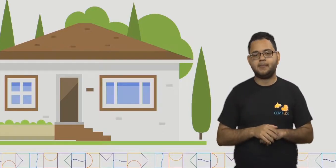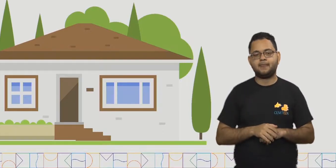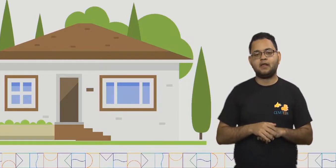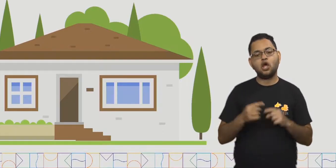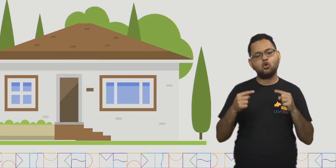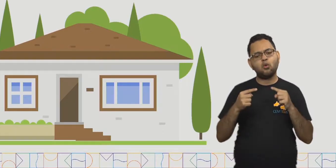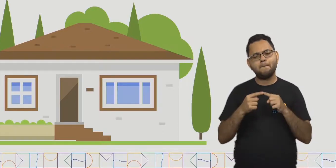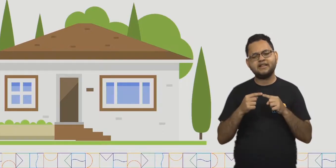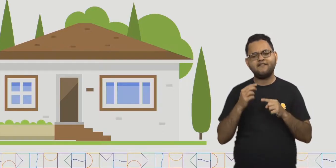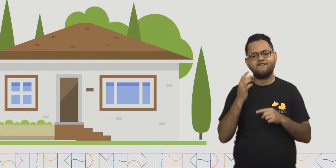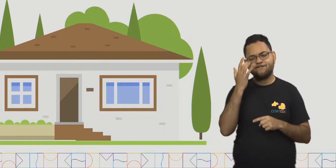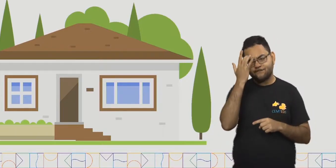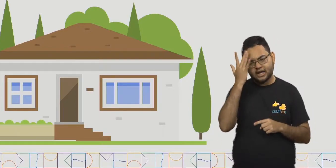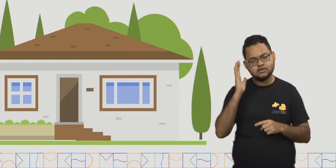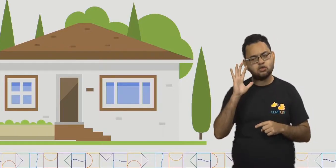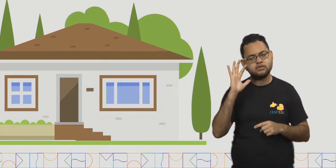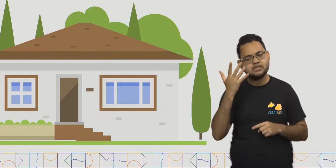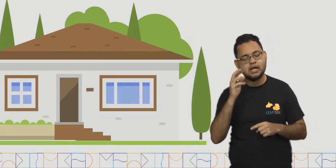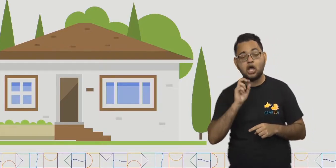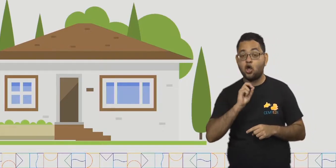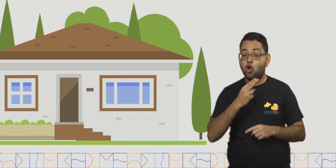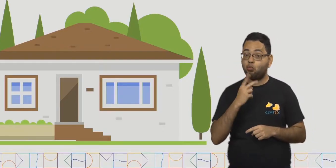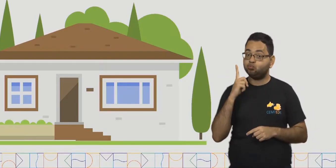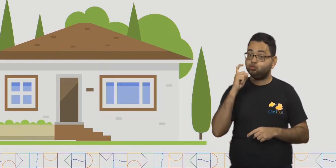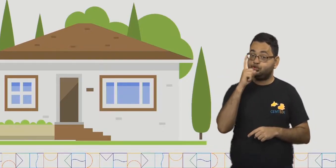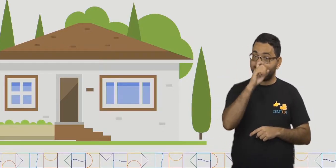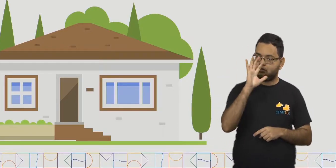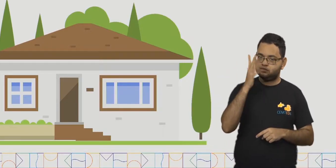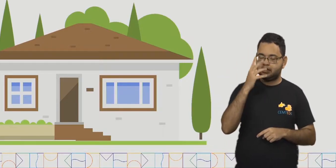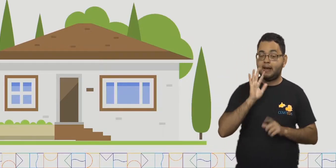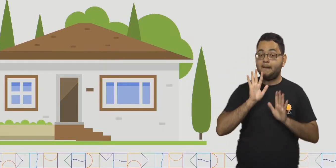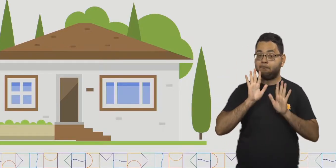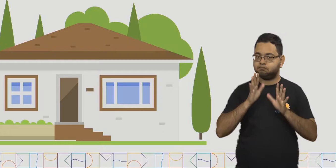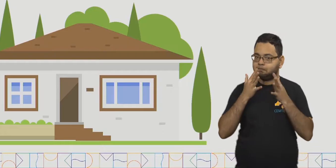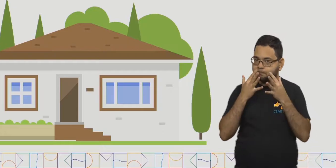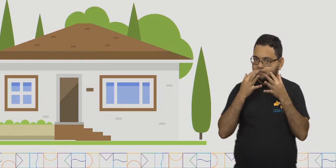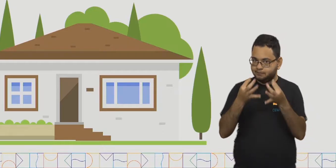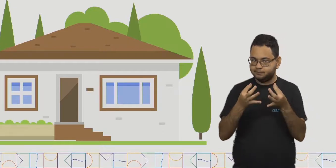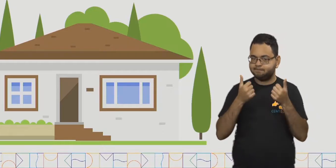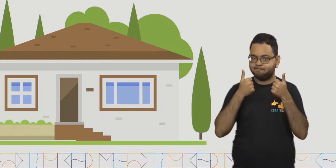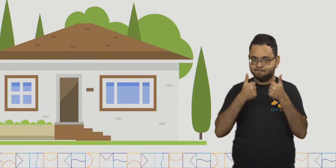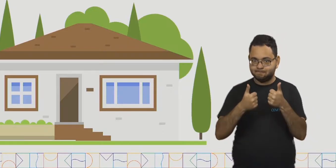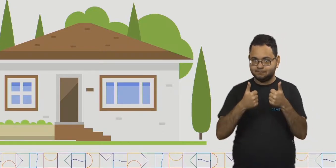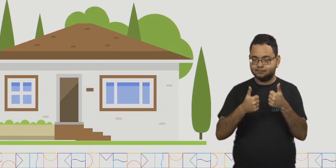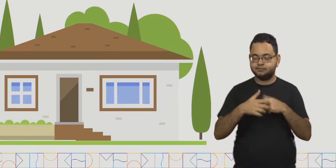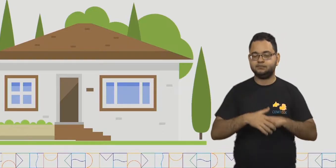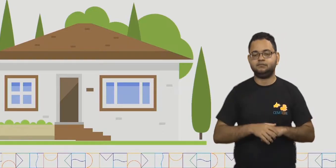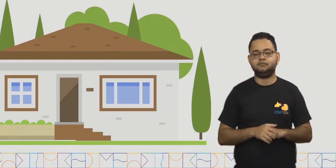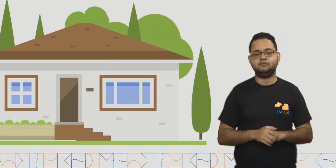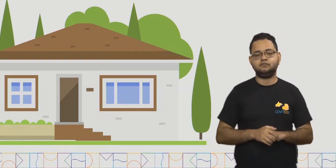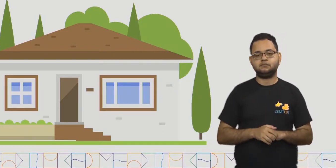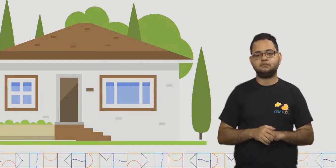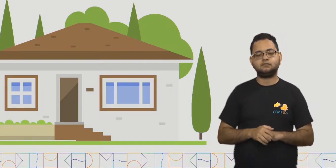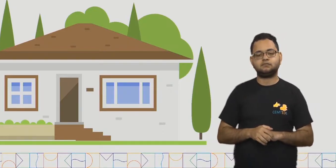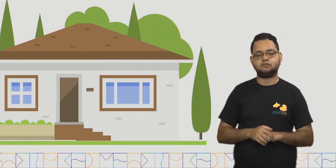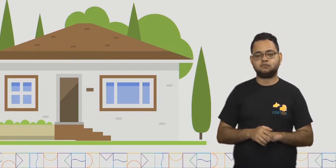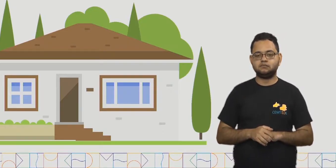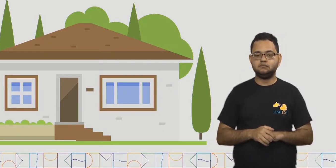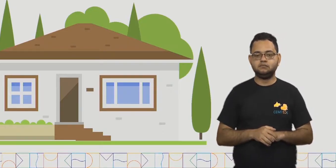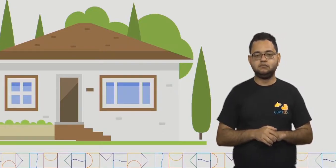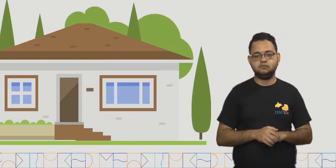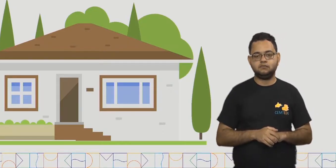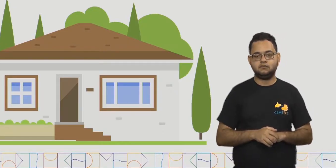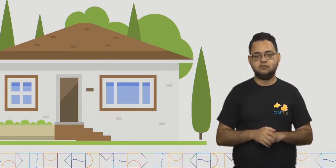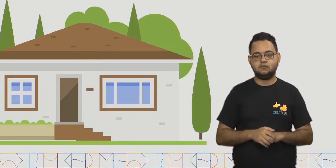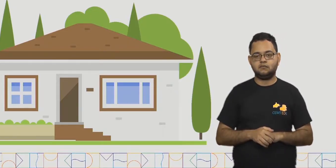muito prováveis ou pouco provável de acontecer Tudo bem então muita atenção diante de um